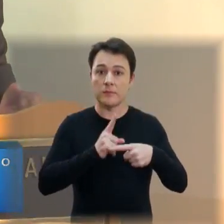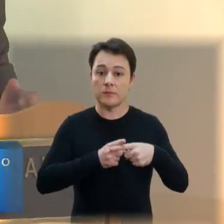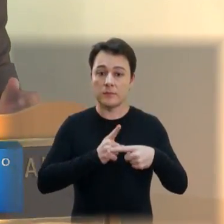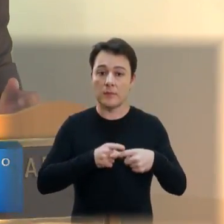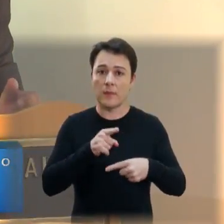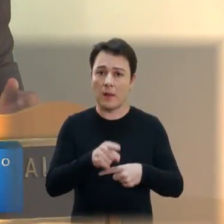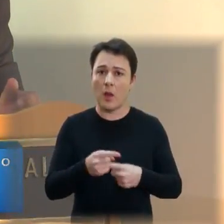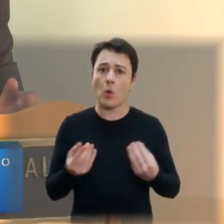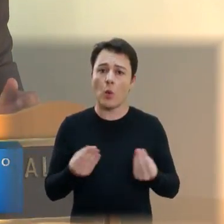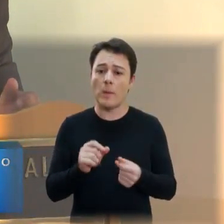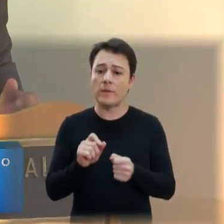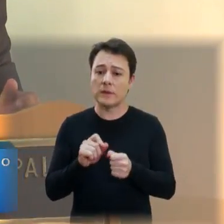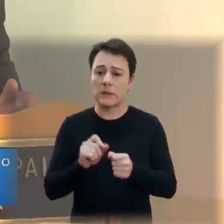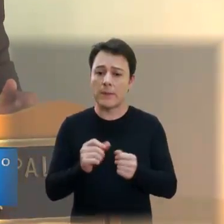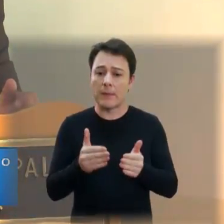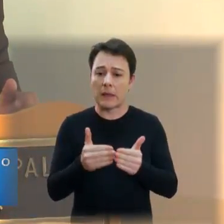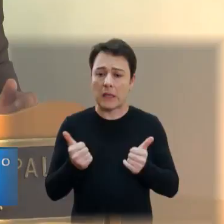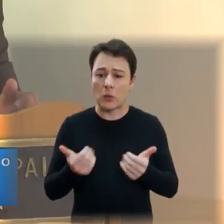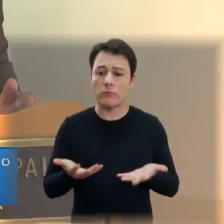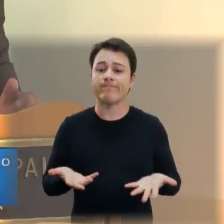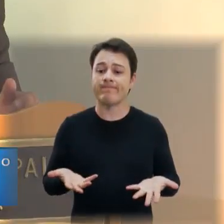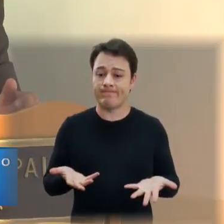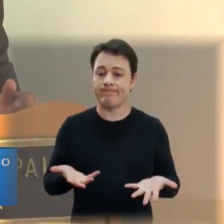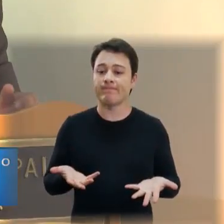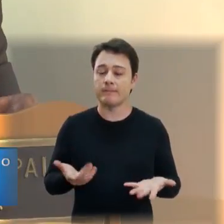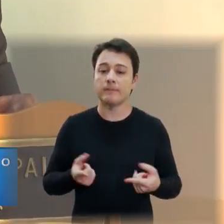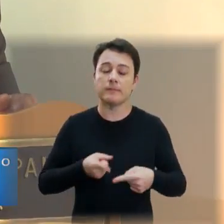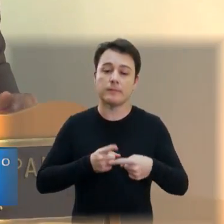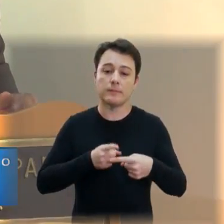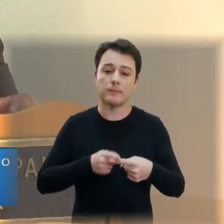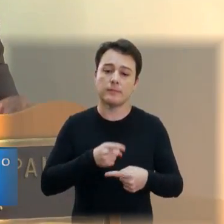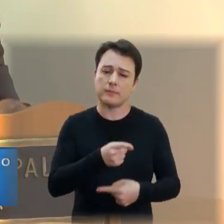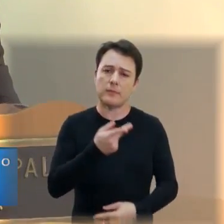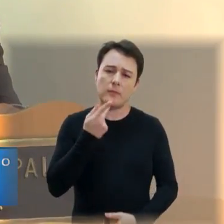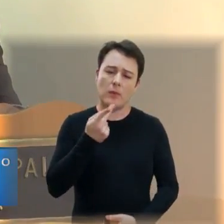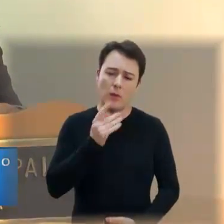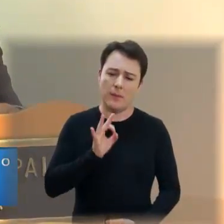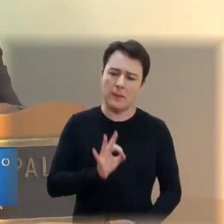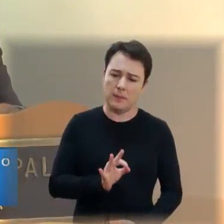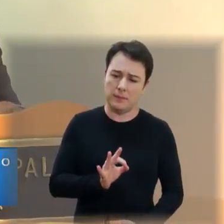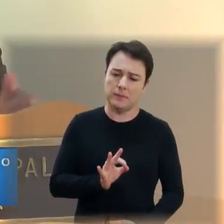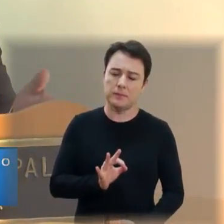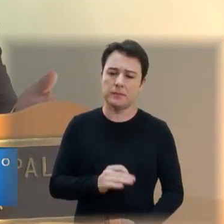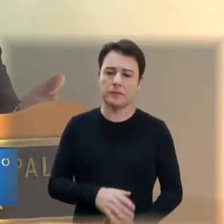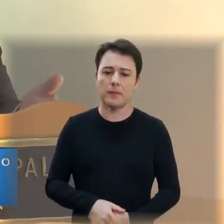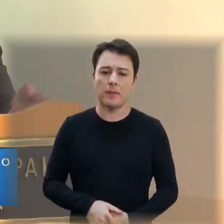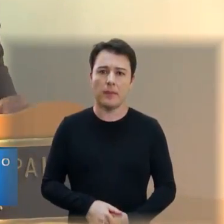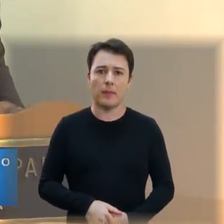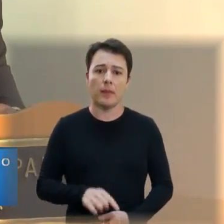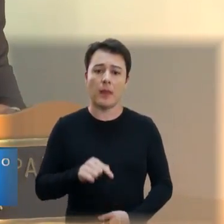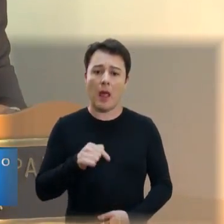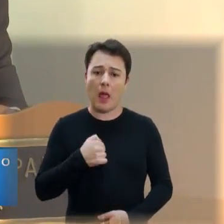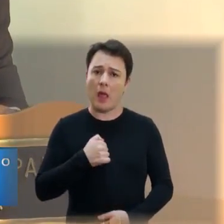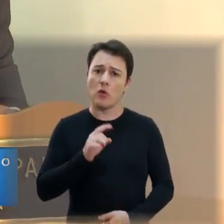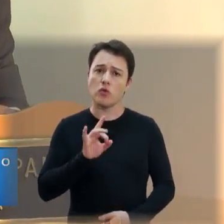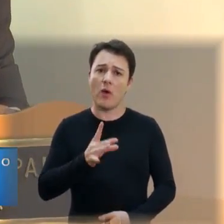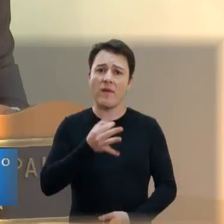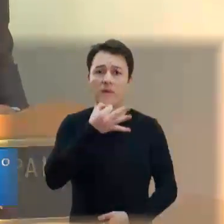os pedidos, né, presidente? Até o senhor relatou muito bem aí. É, e o meu comentário era sobre isso,